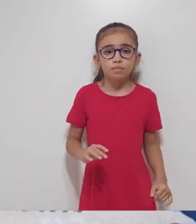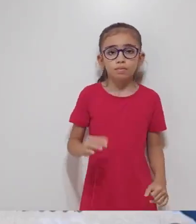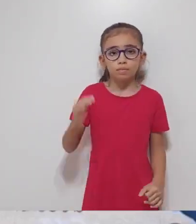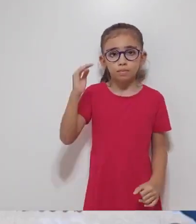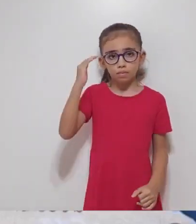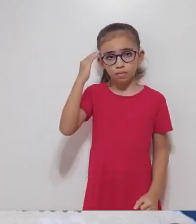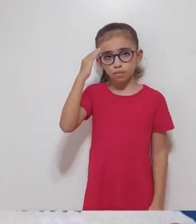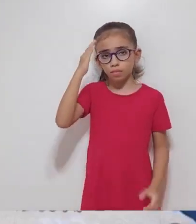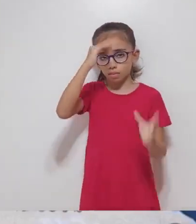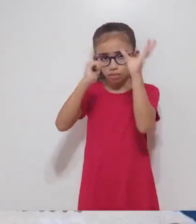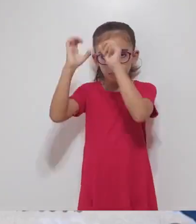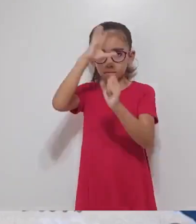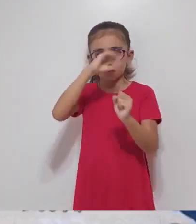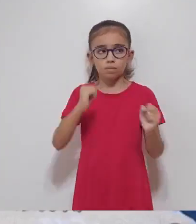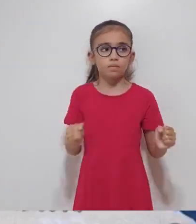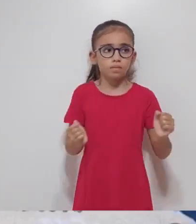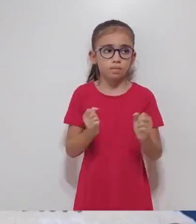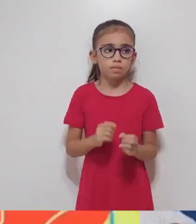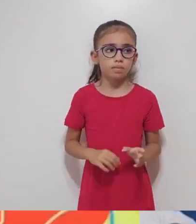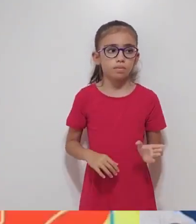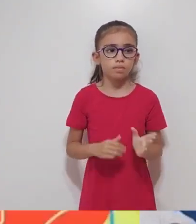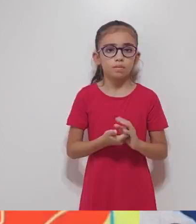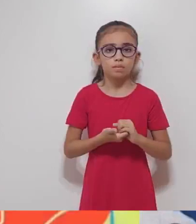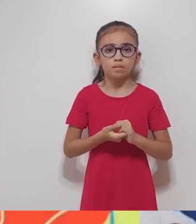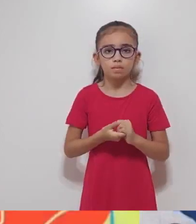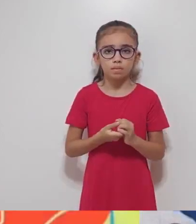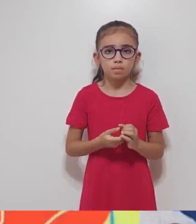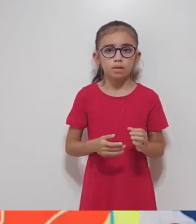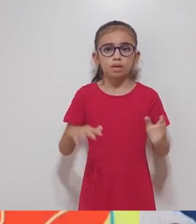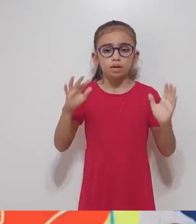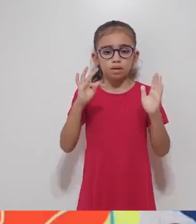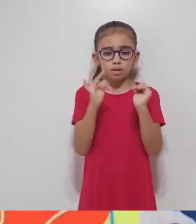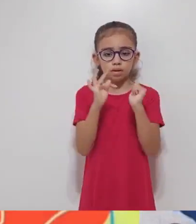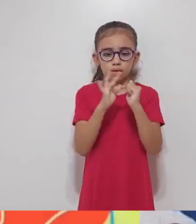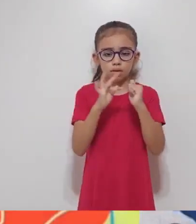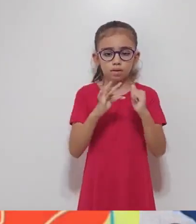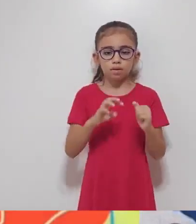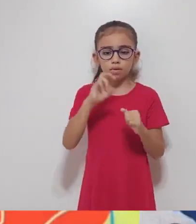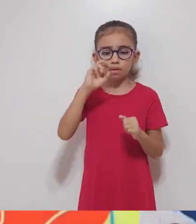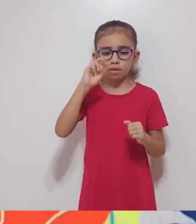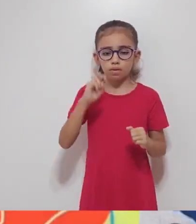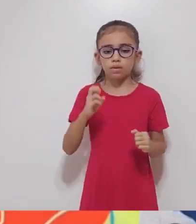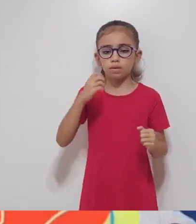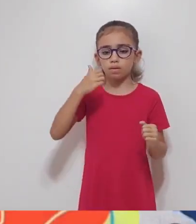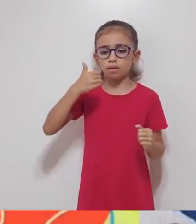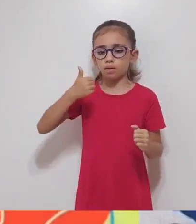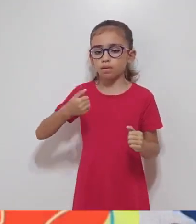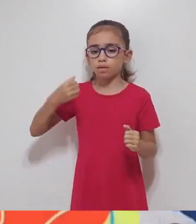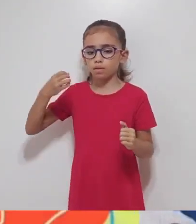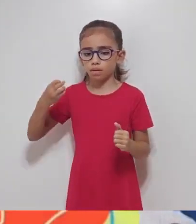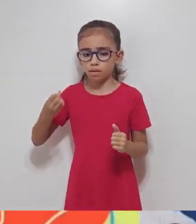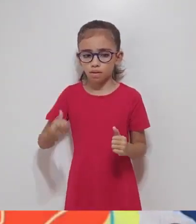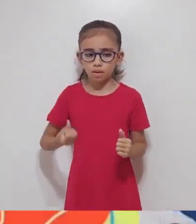esse versículo, que está escrito em Tiago 5:16, parte B, que fala: a oração de uma